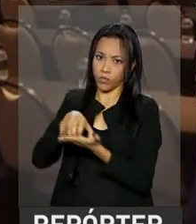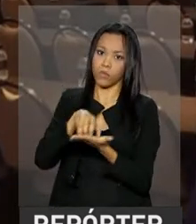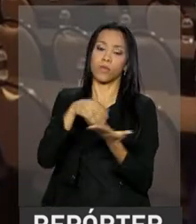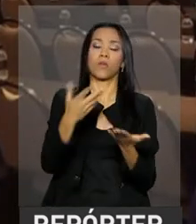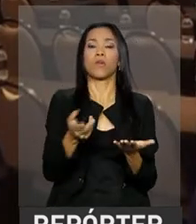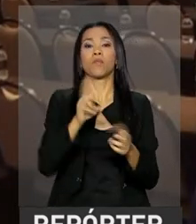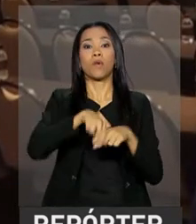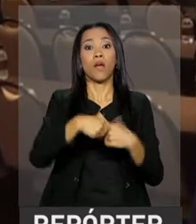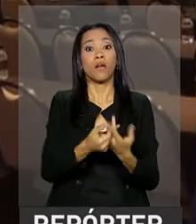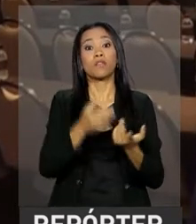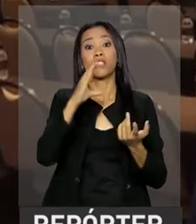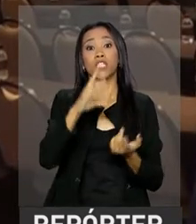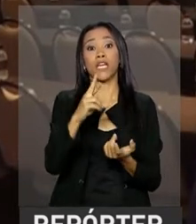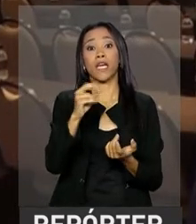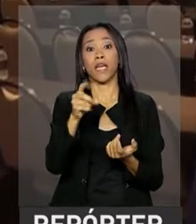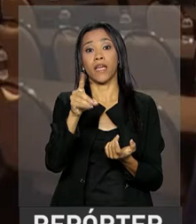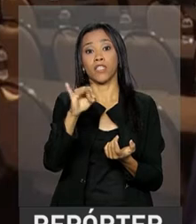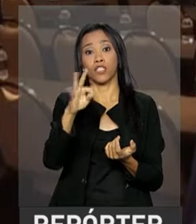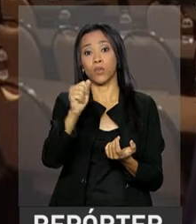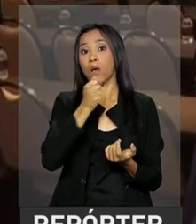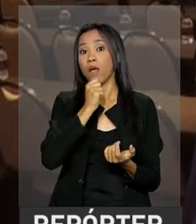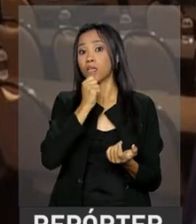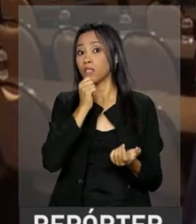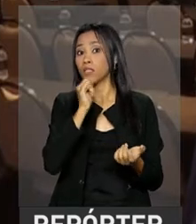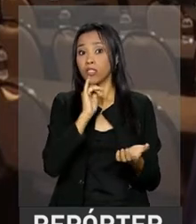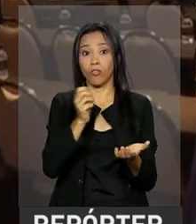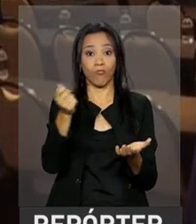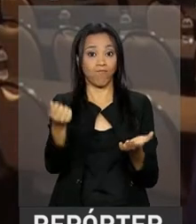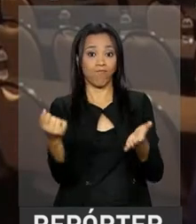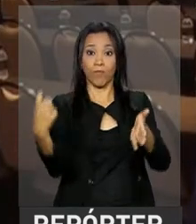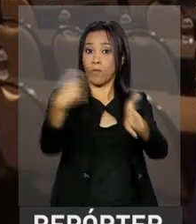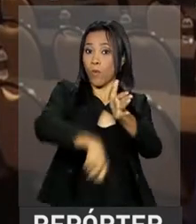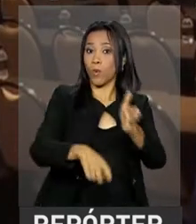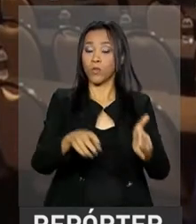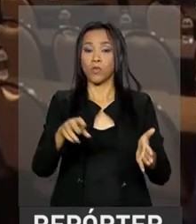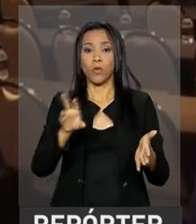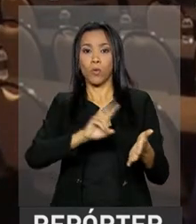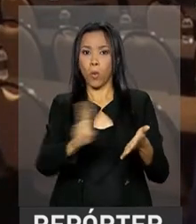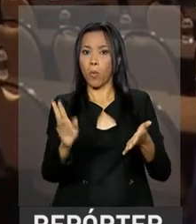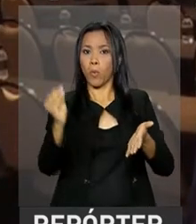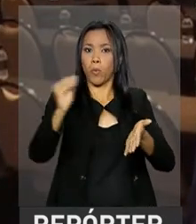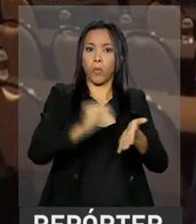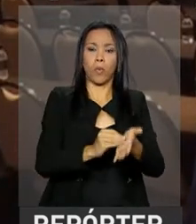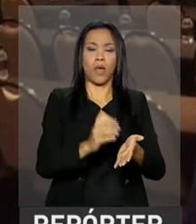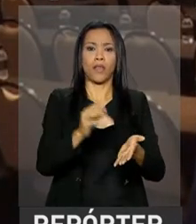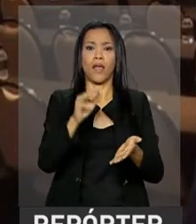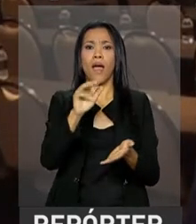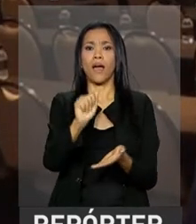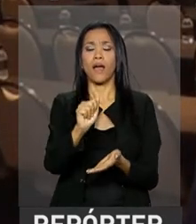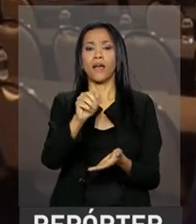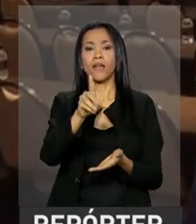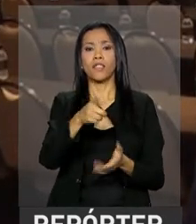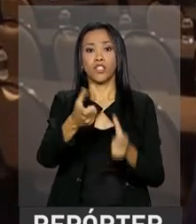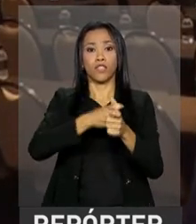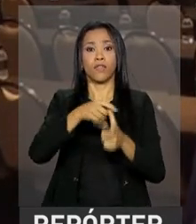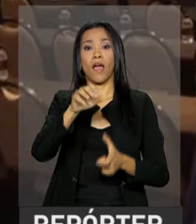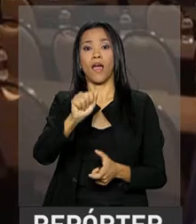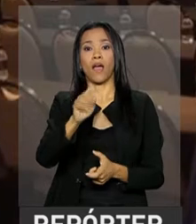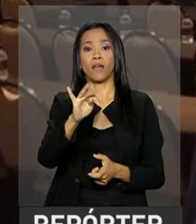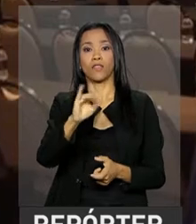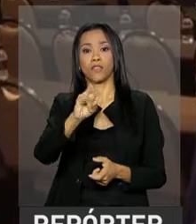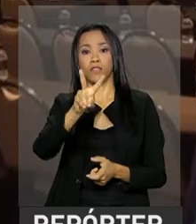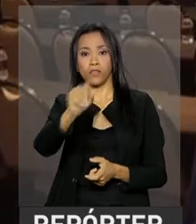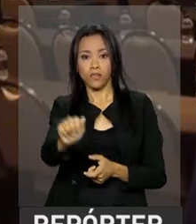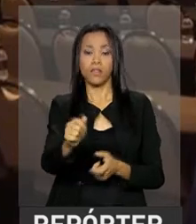créditos não tributários constituídos ou não inscritos ou não na dívida ativa segundo o ministério do planejamento a medida